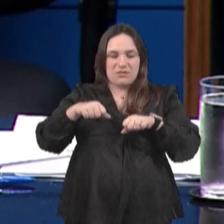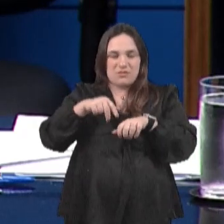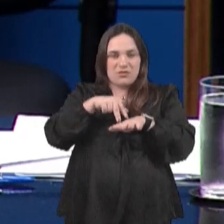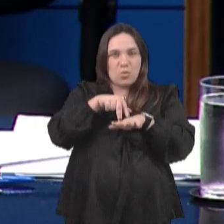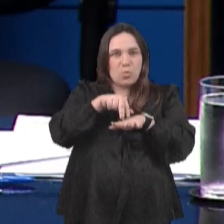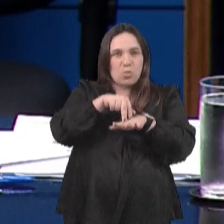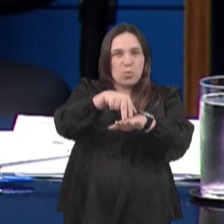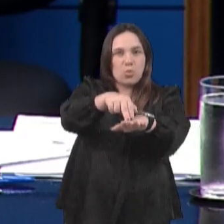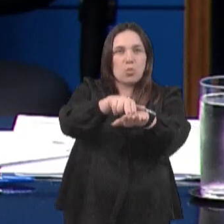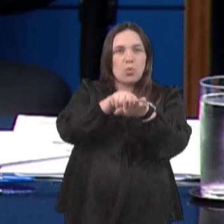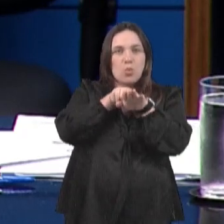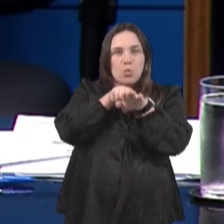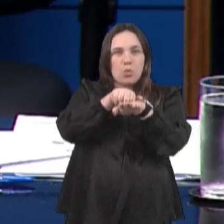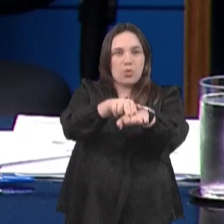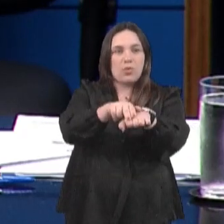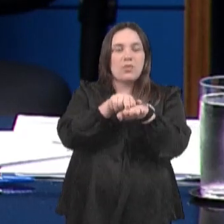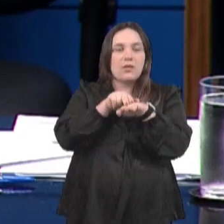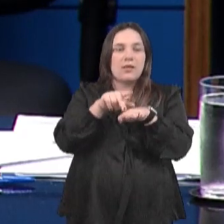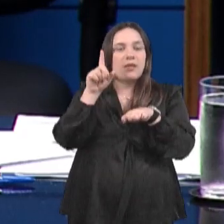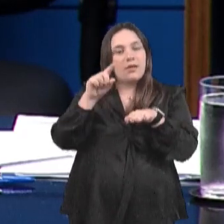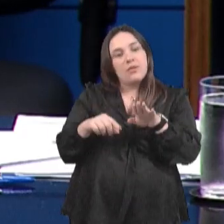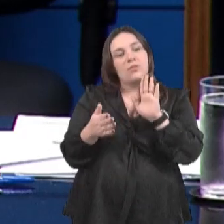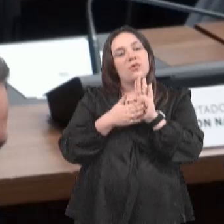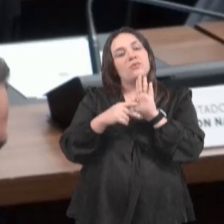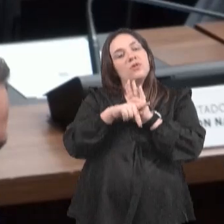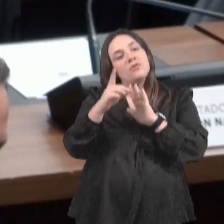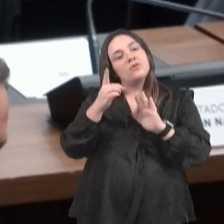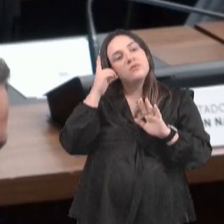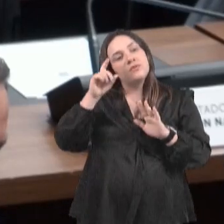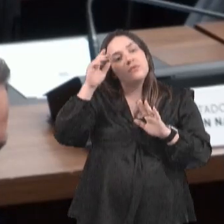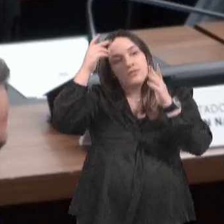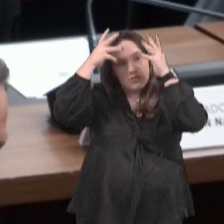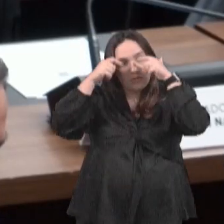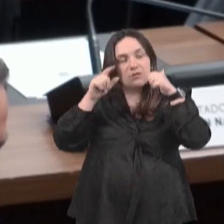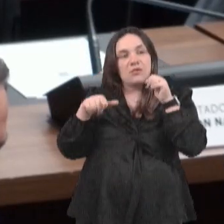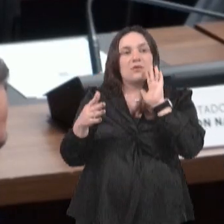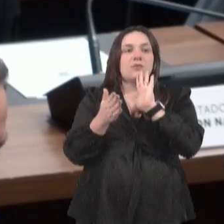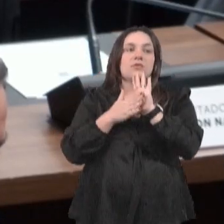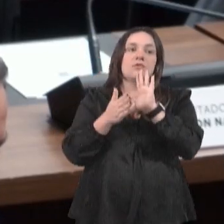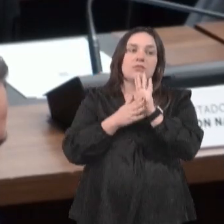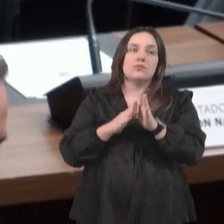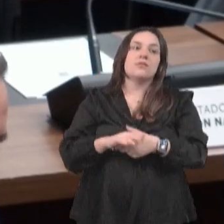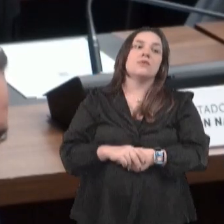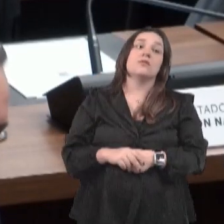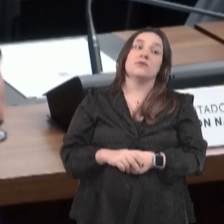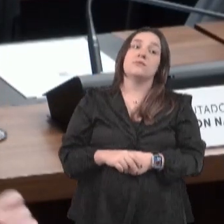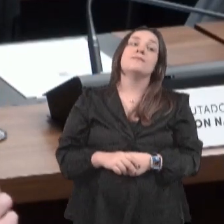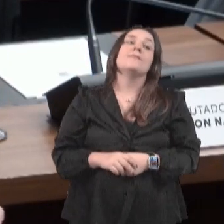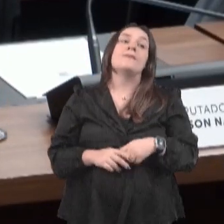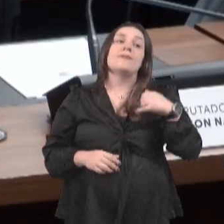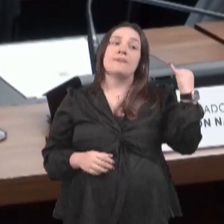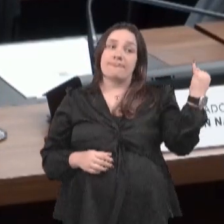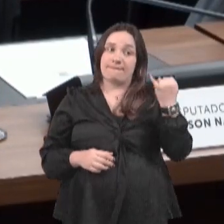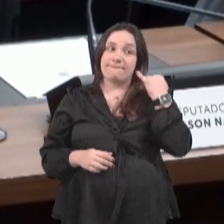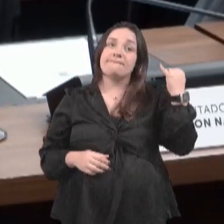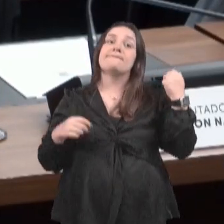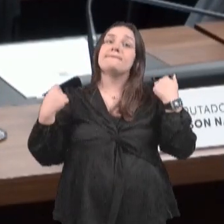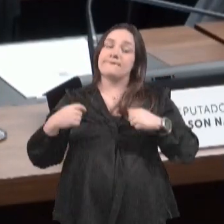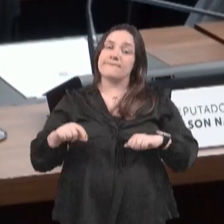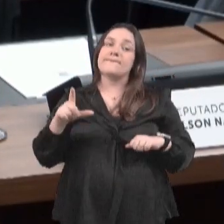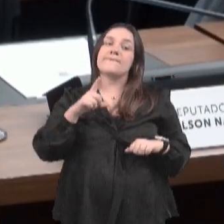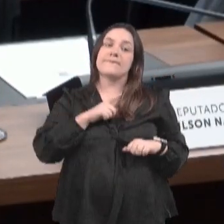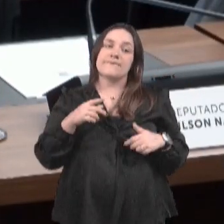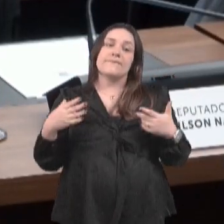acho que a proposição do deputado Paulo Duarte é uma proposição extremamente